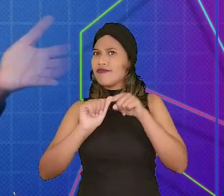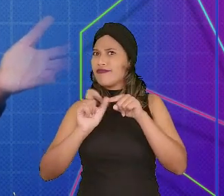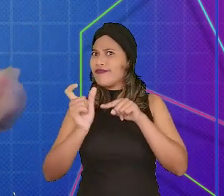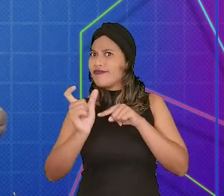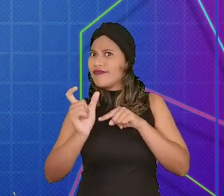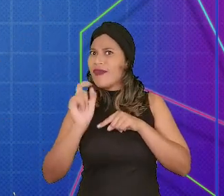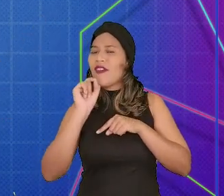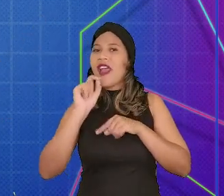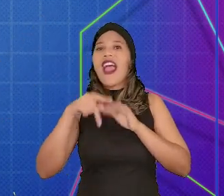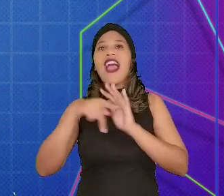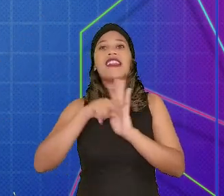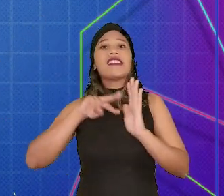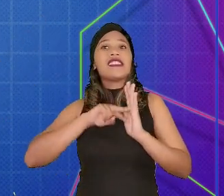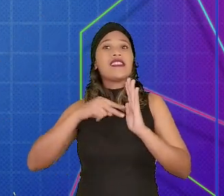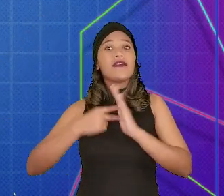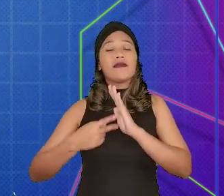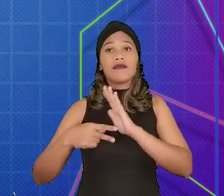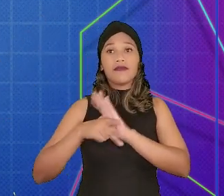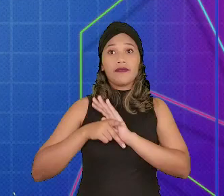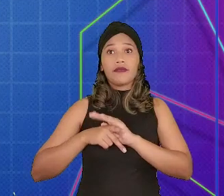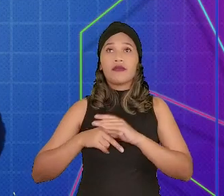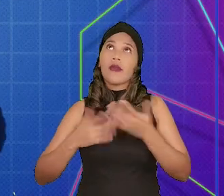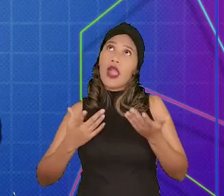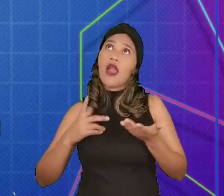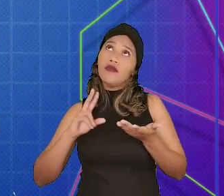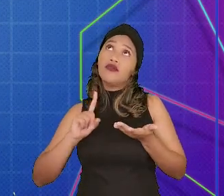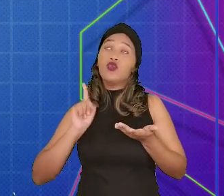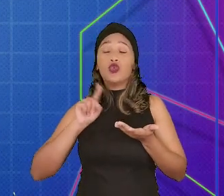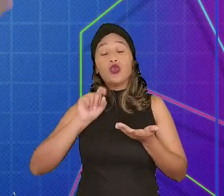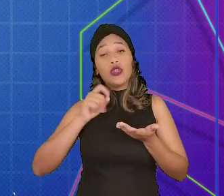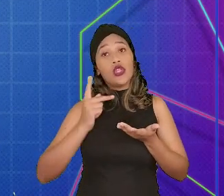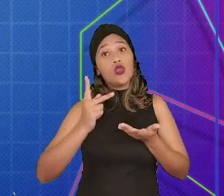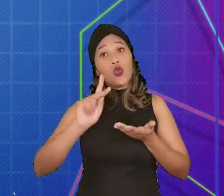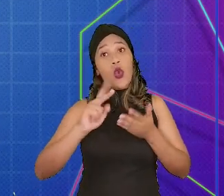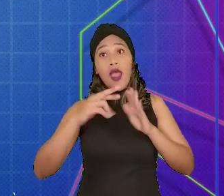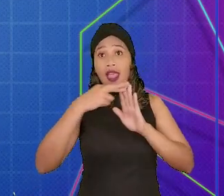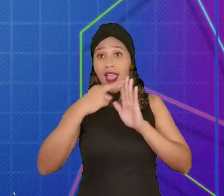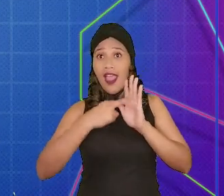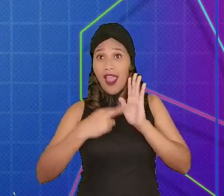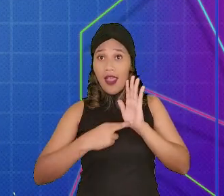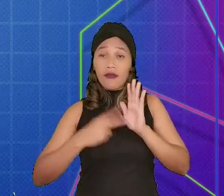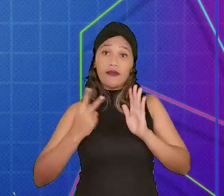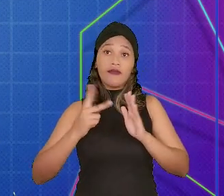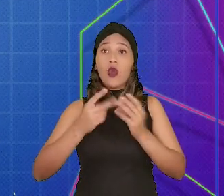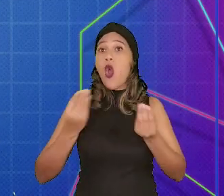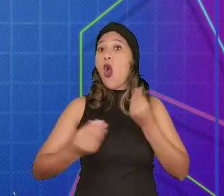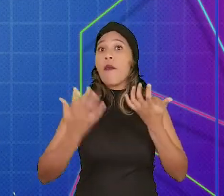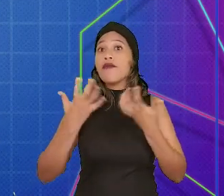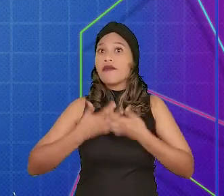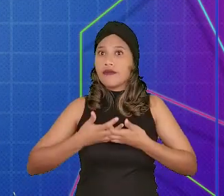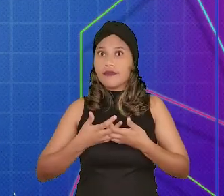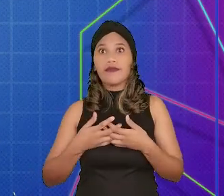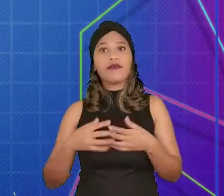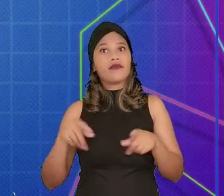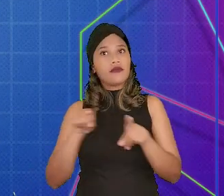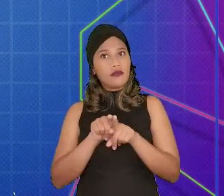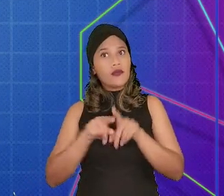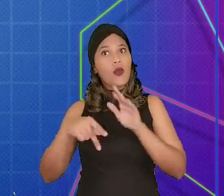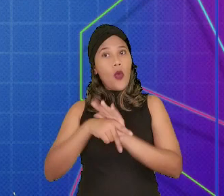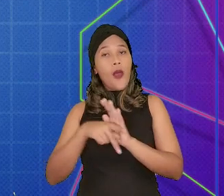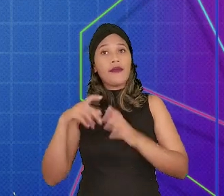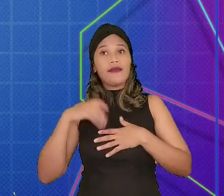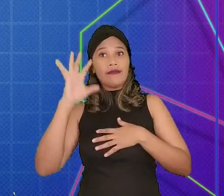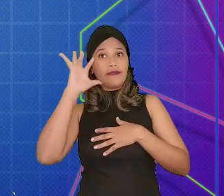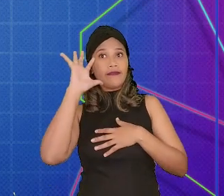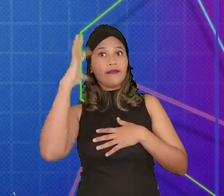do jogo? Pessoal, a mecânica de um game não é nada mais, nada menos que suas regras e o seu funcionamento. Além disso, ela